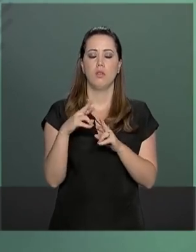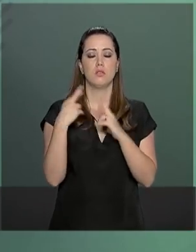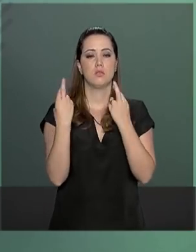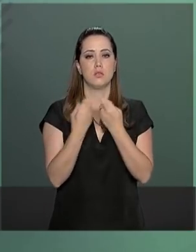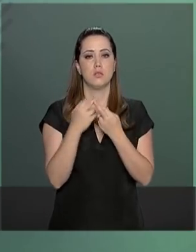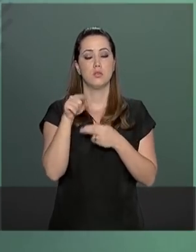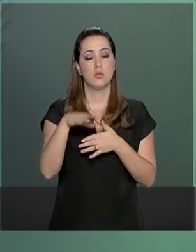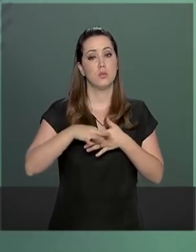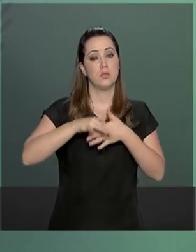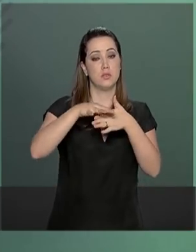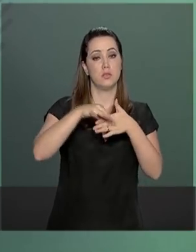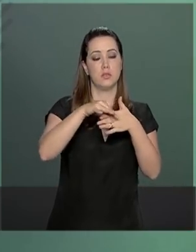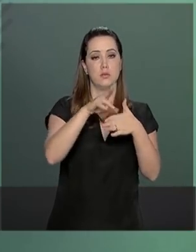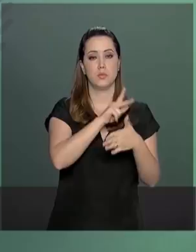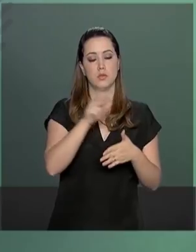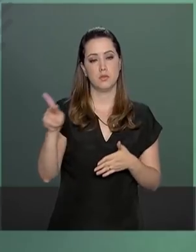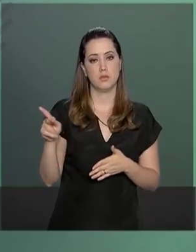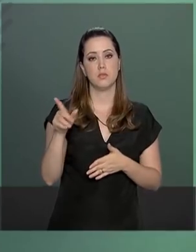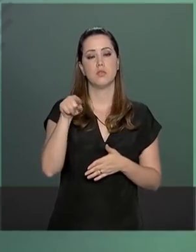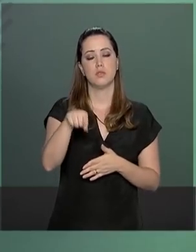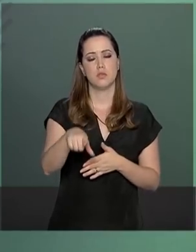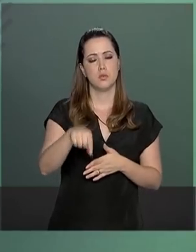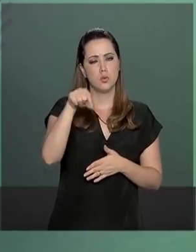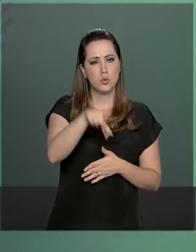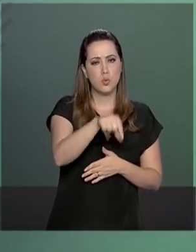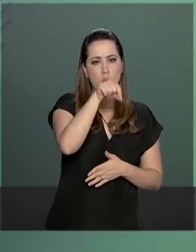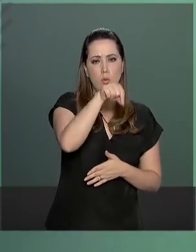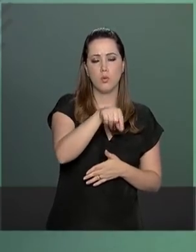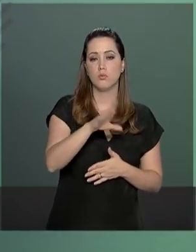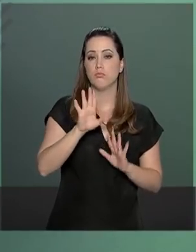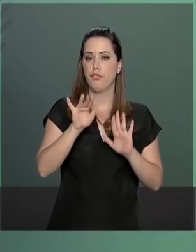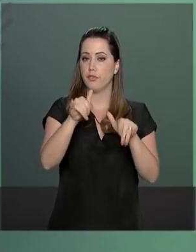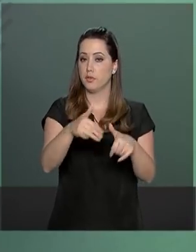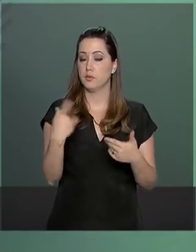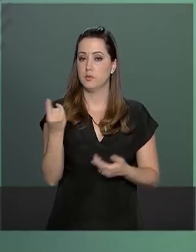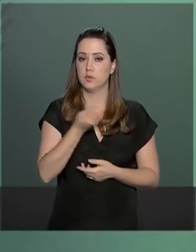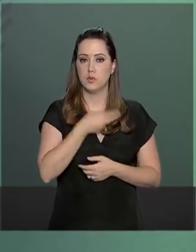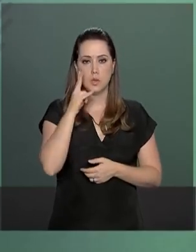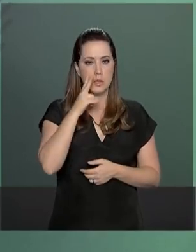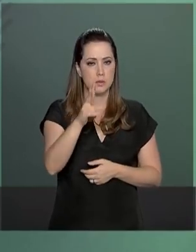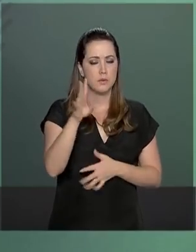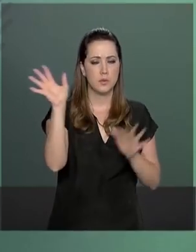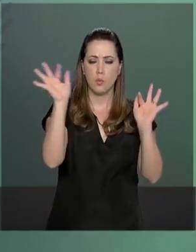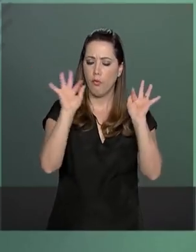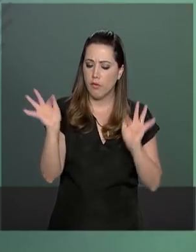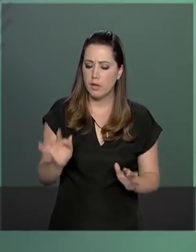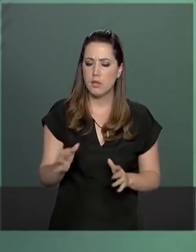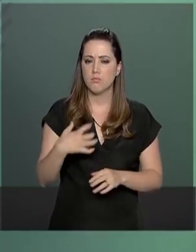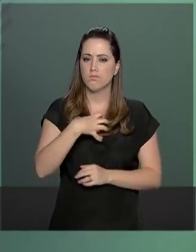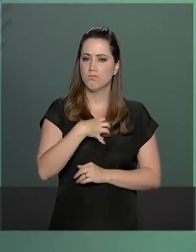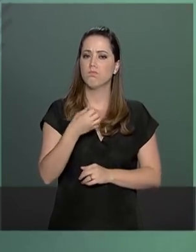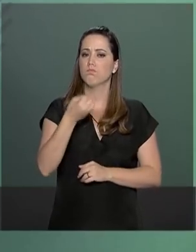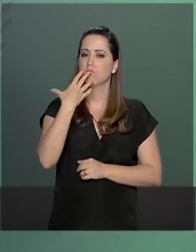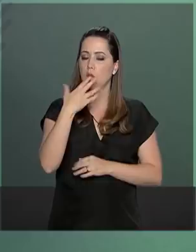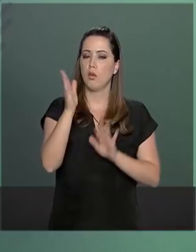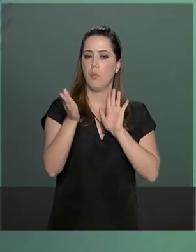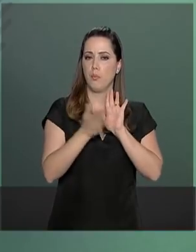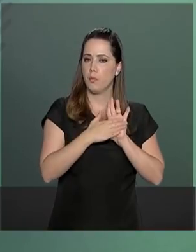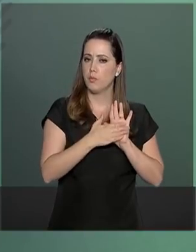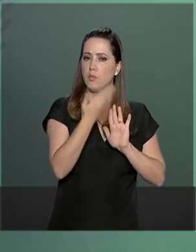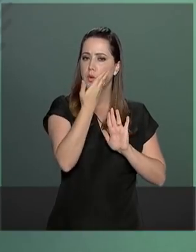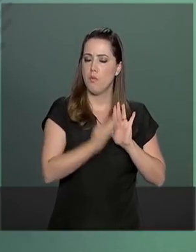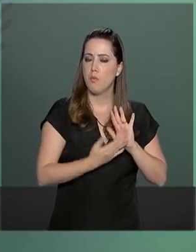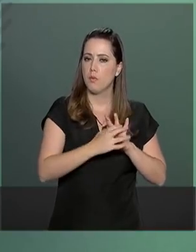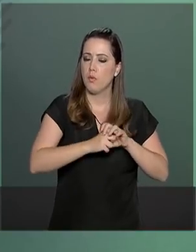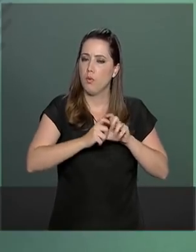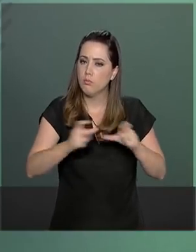presidente liderou as decisões finais e nós vemos com muita satisfação que é um projeto de